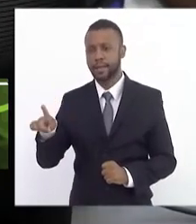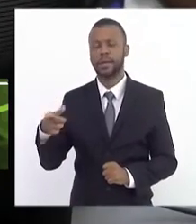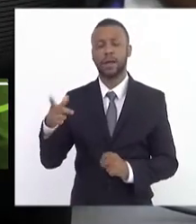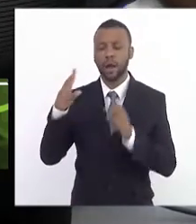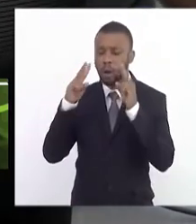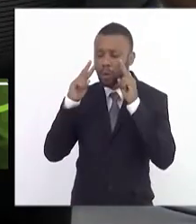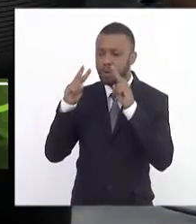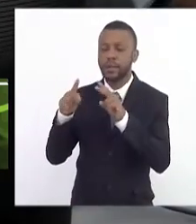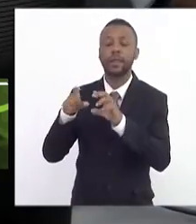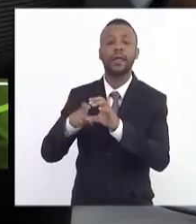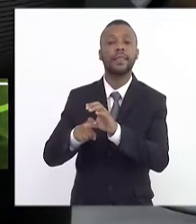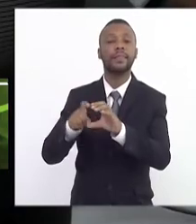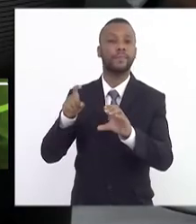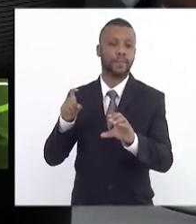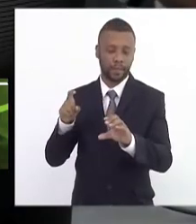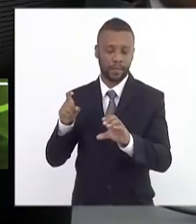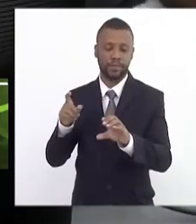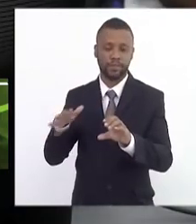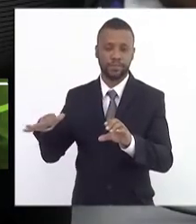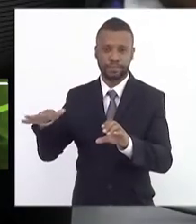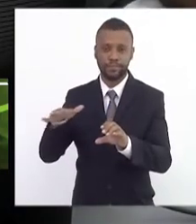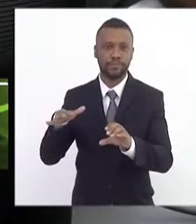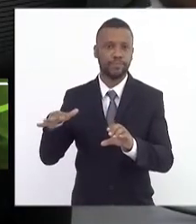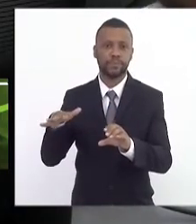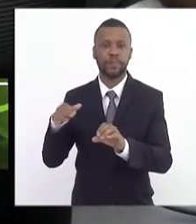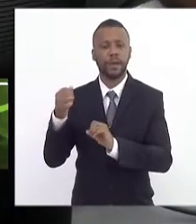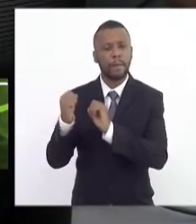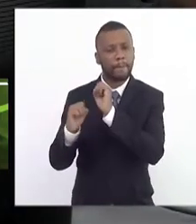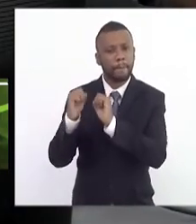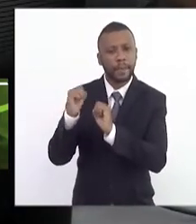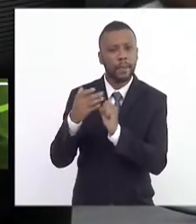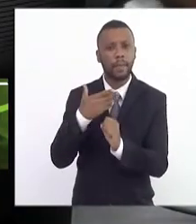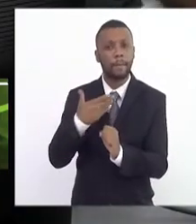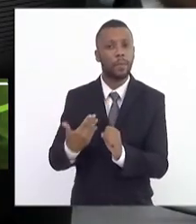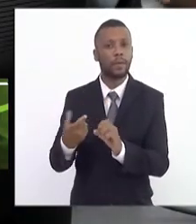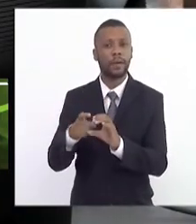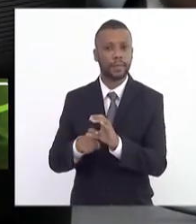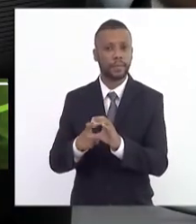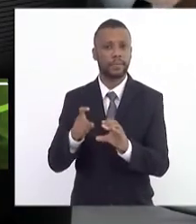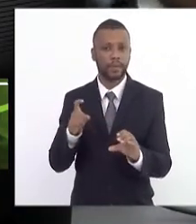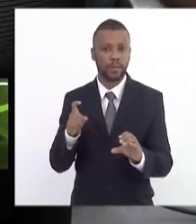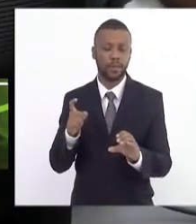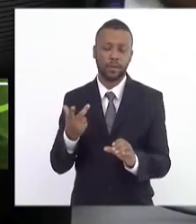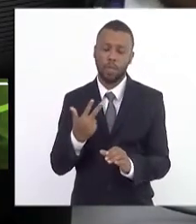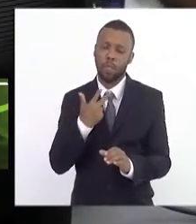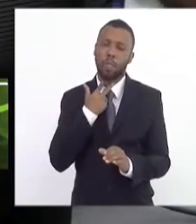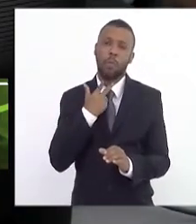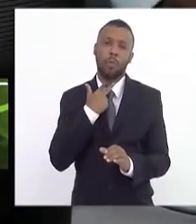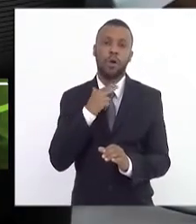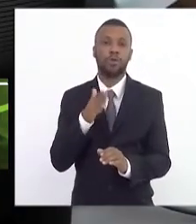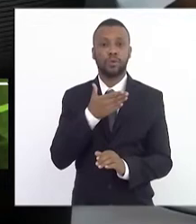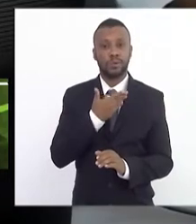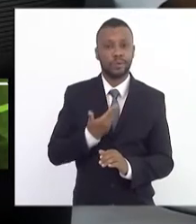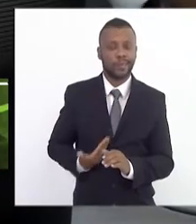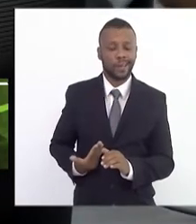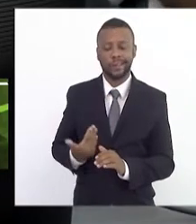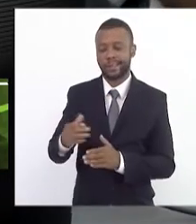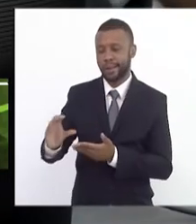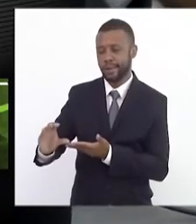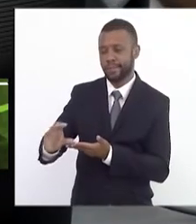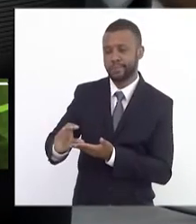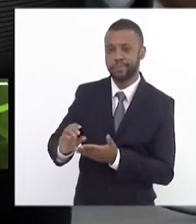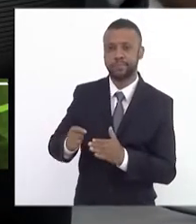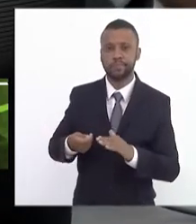considerada independente. E, para ser uma empresa pública independente, não pode o Estado estar alocando